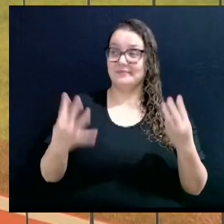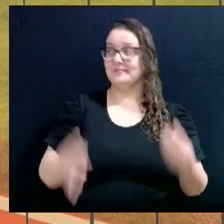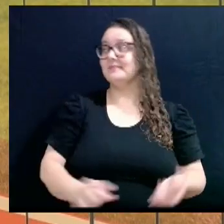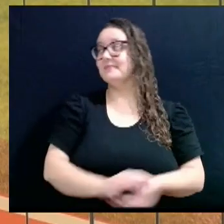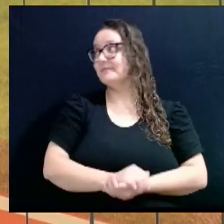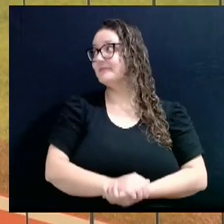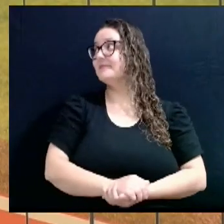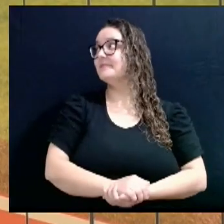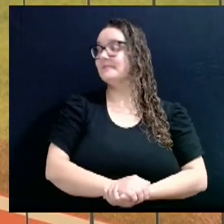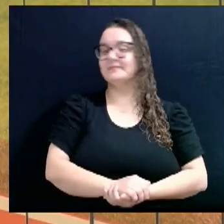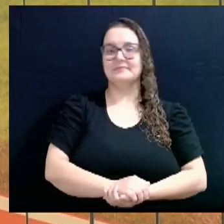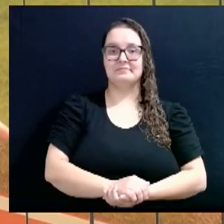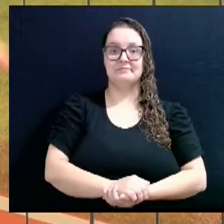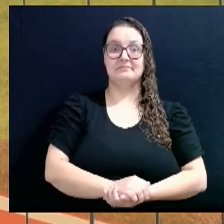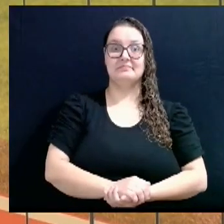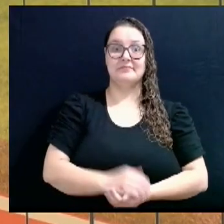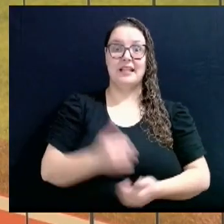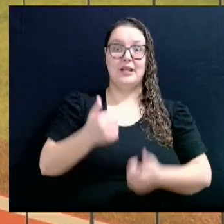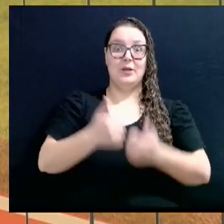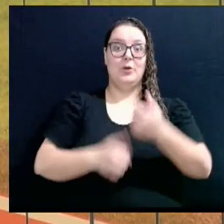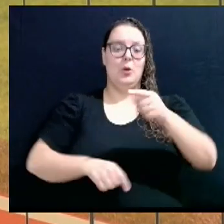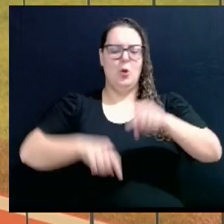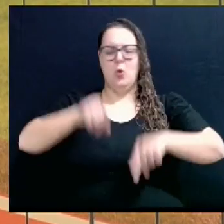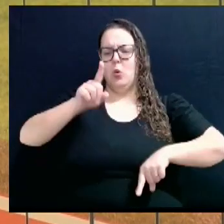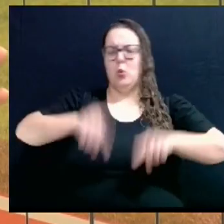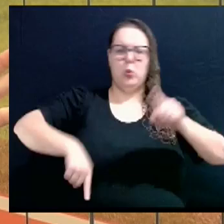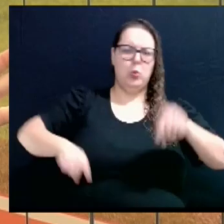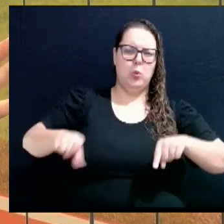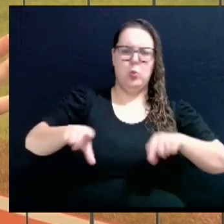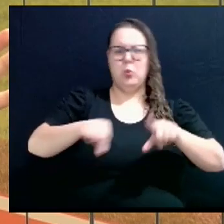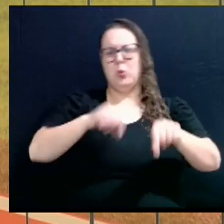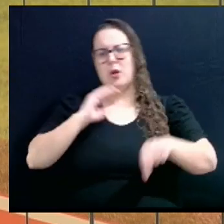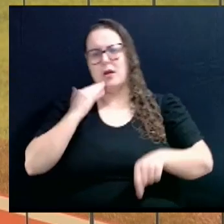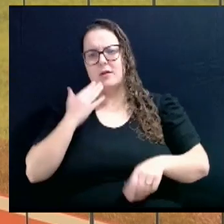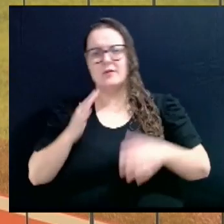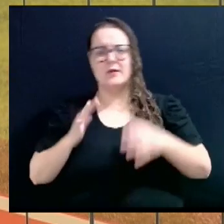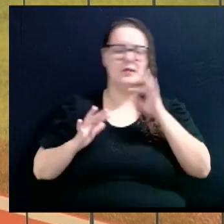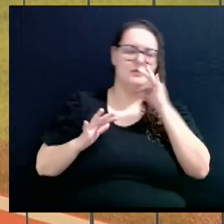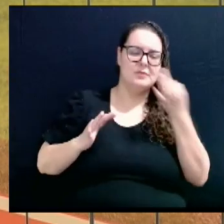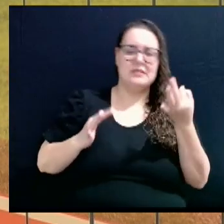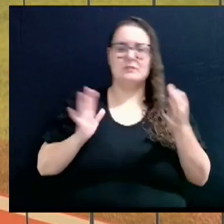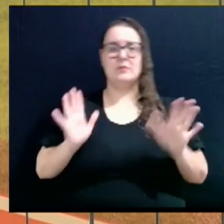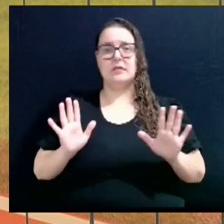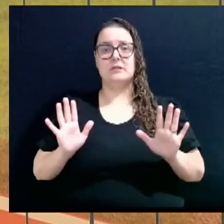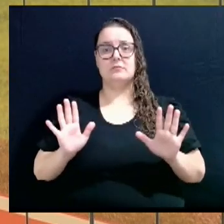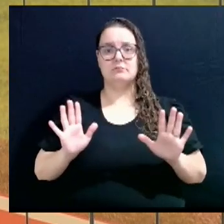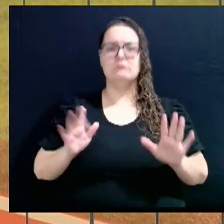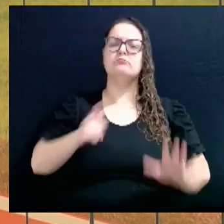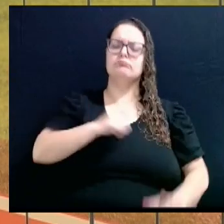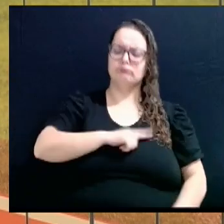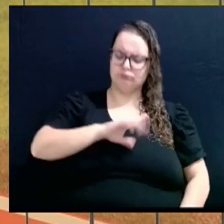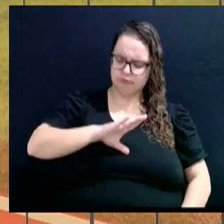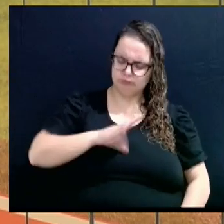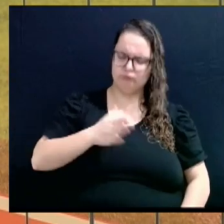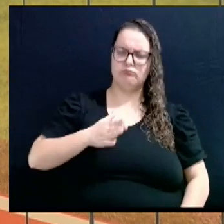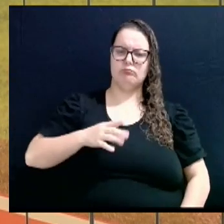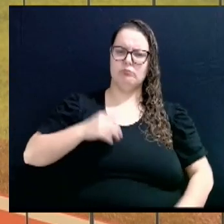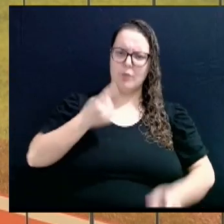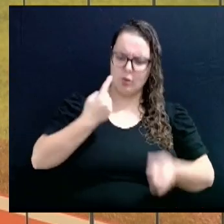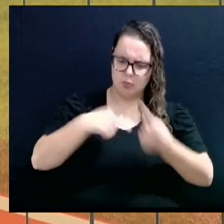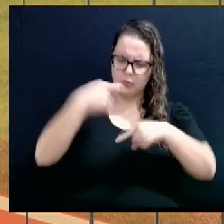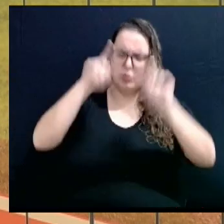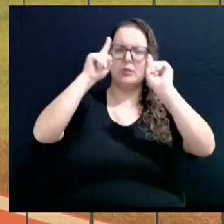Jogo de muitas alternativas, falhas, mas no fim o Guarani foi corajoso, ultrapassou as